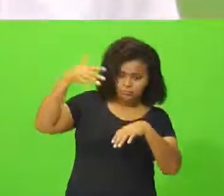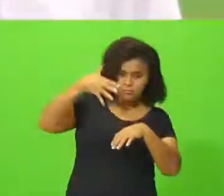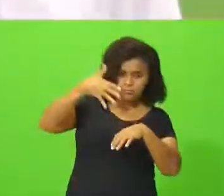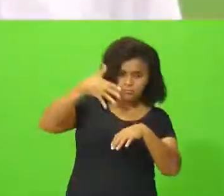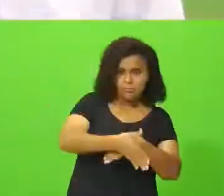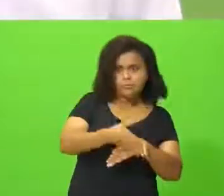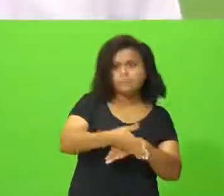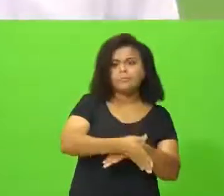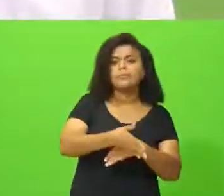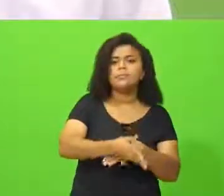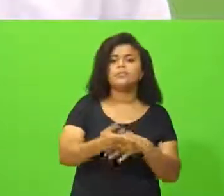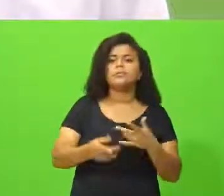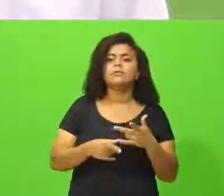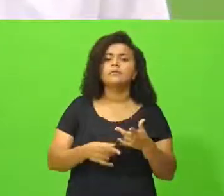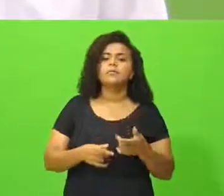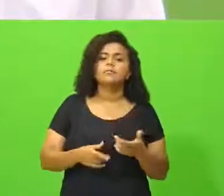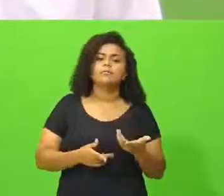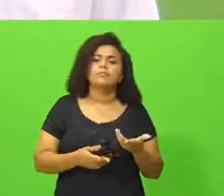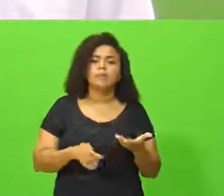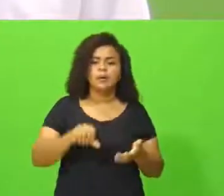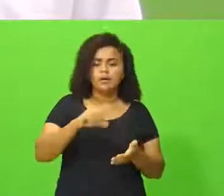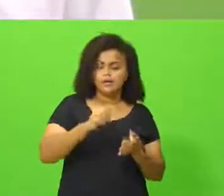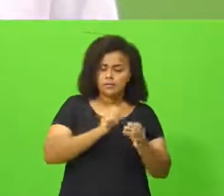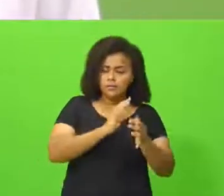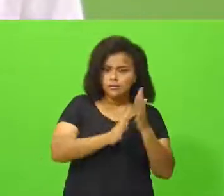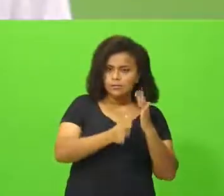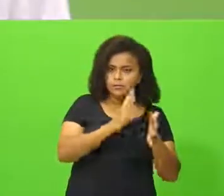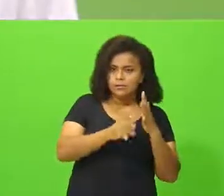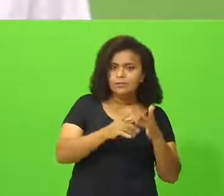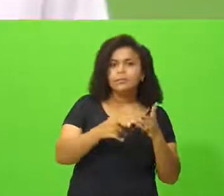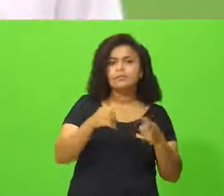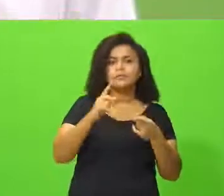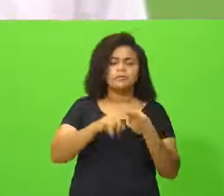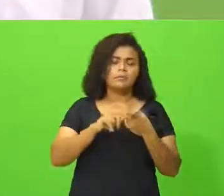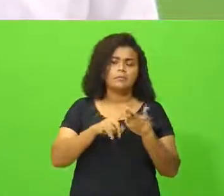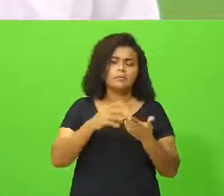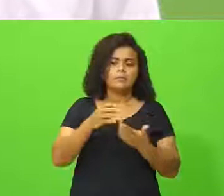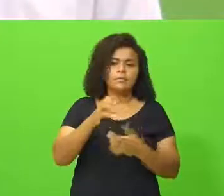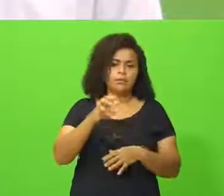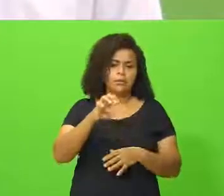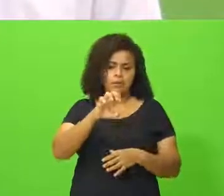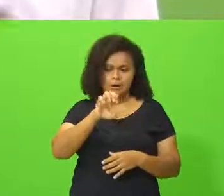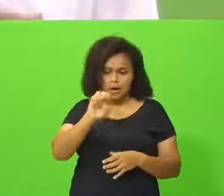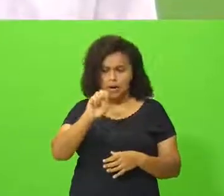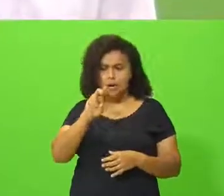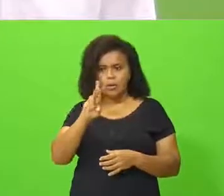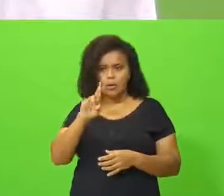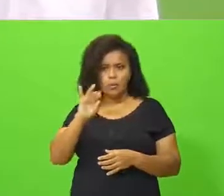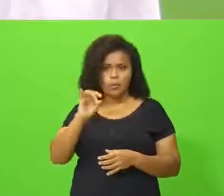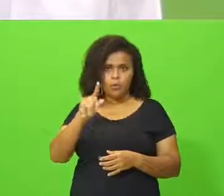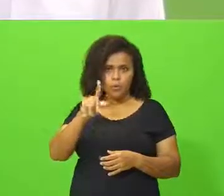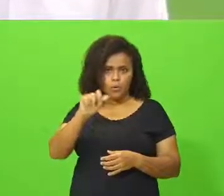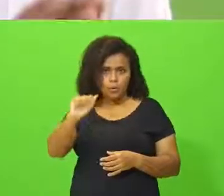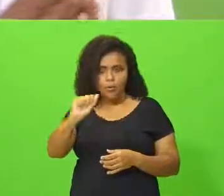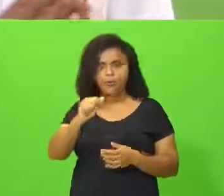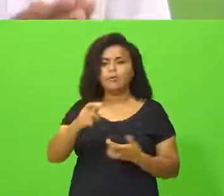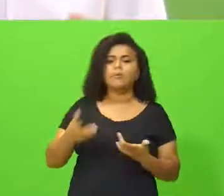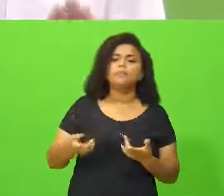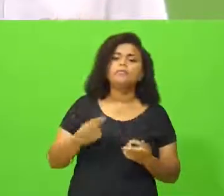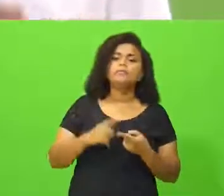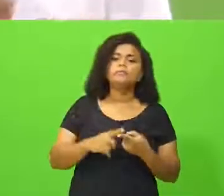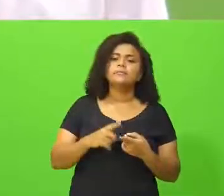se instalam nos grandes centros, né, nas grandes cidades, principalmente europeias, e,